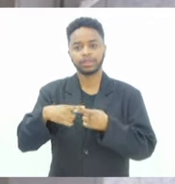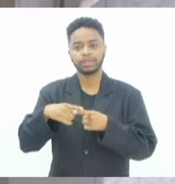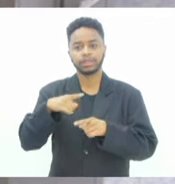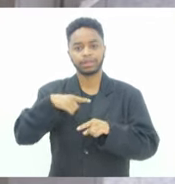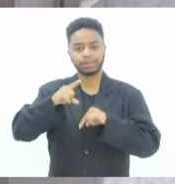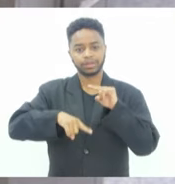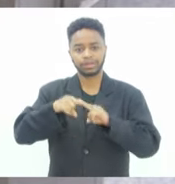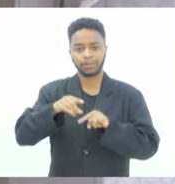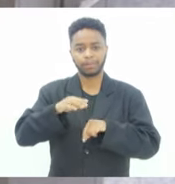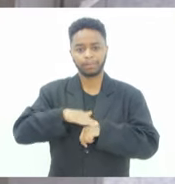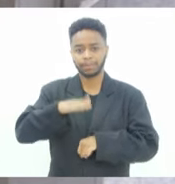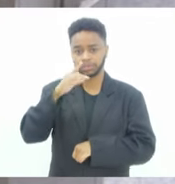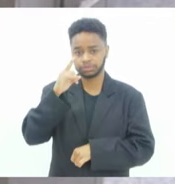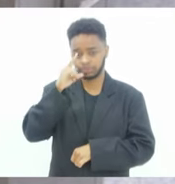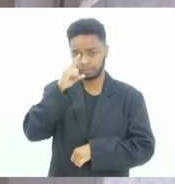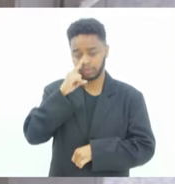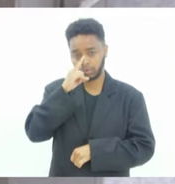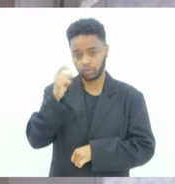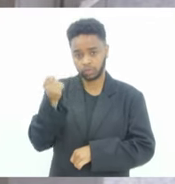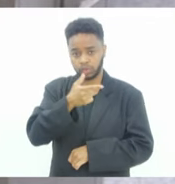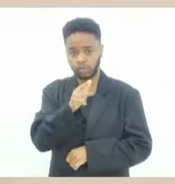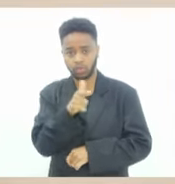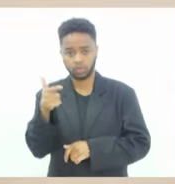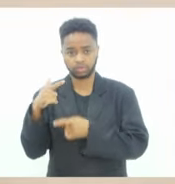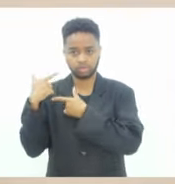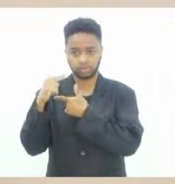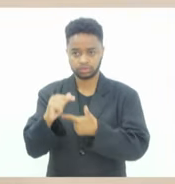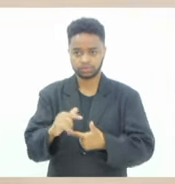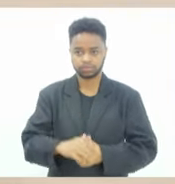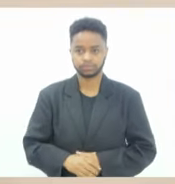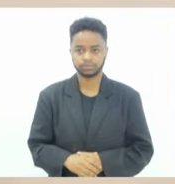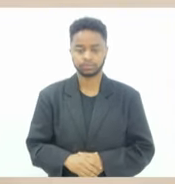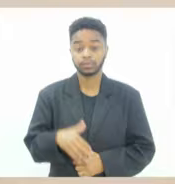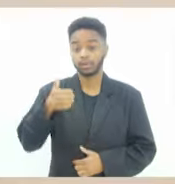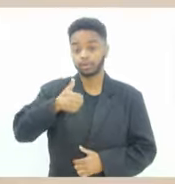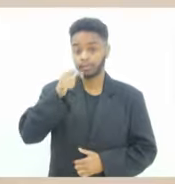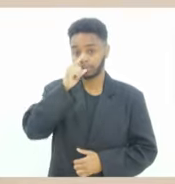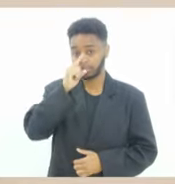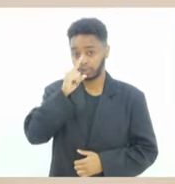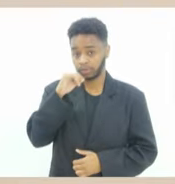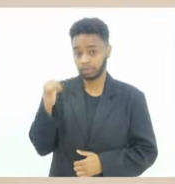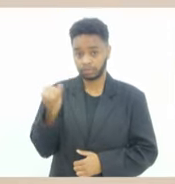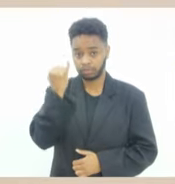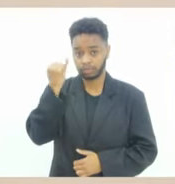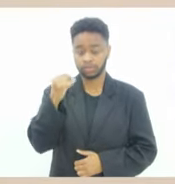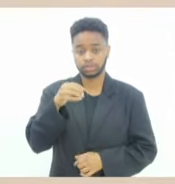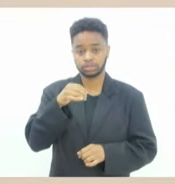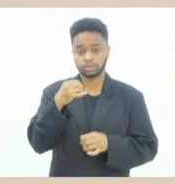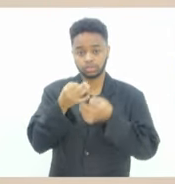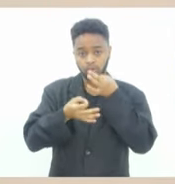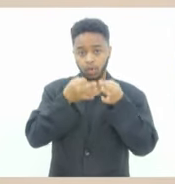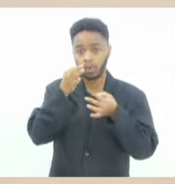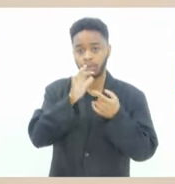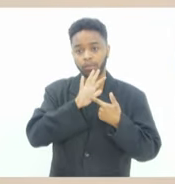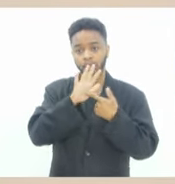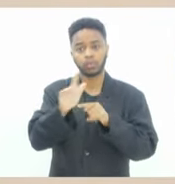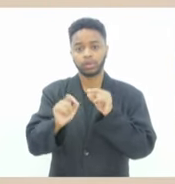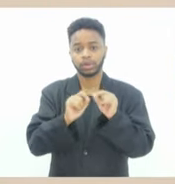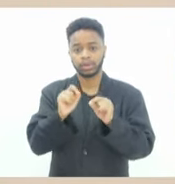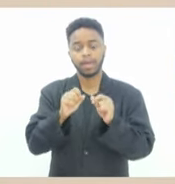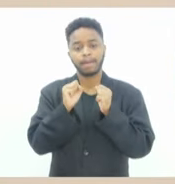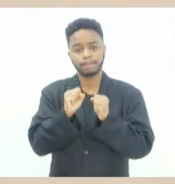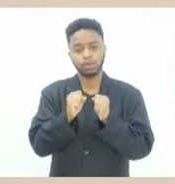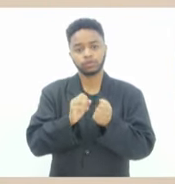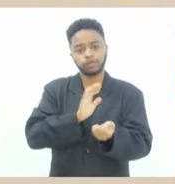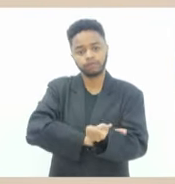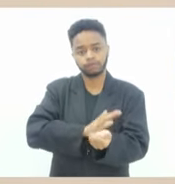igualmente ou mais perigosas que os convencionais. O primeiro risco importante comentar é o risco de dependência,